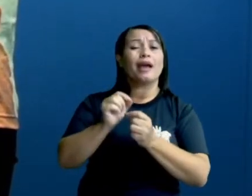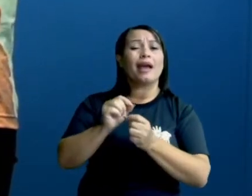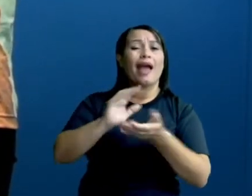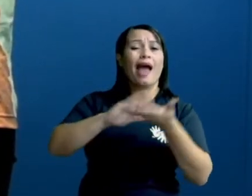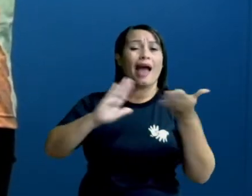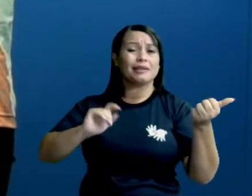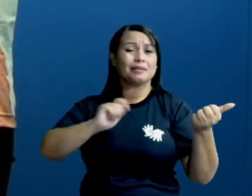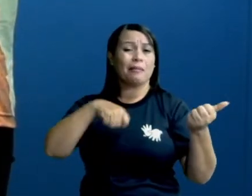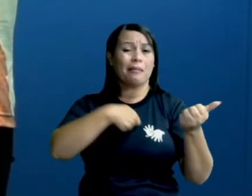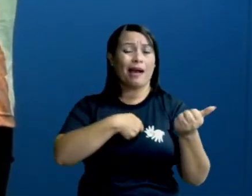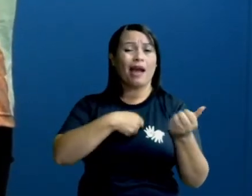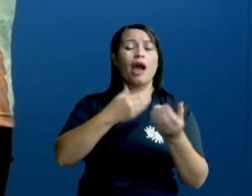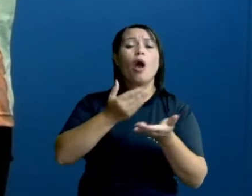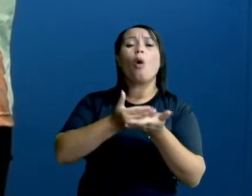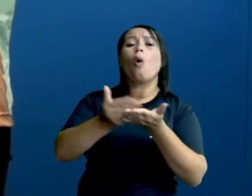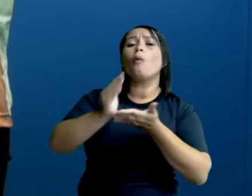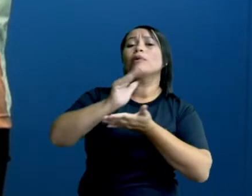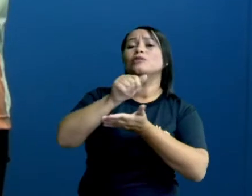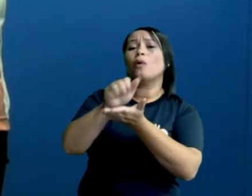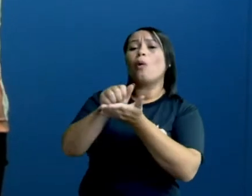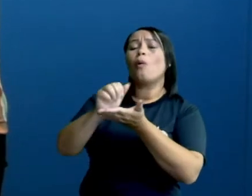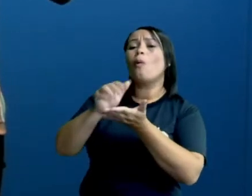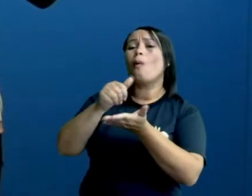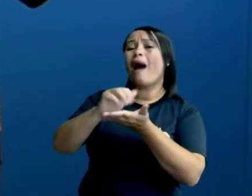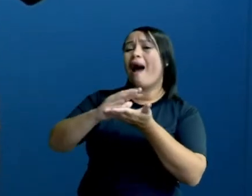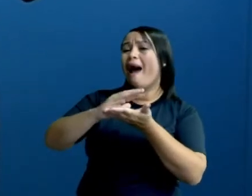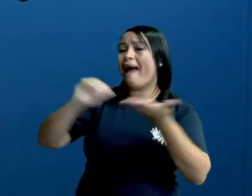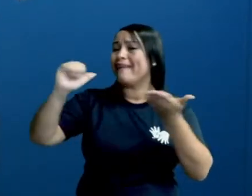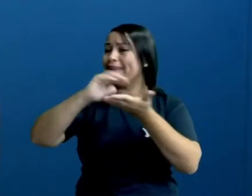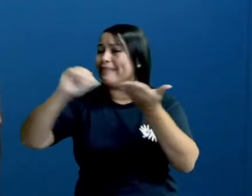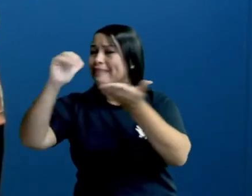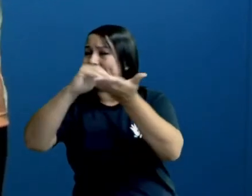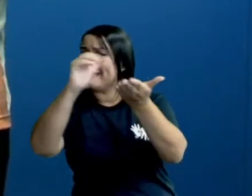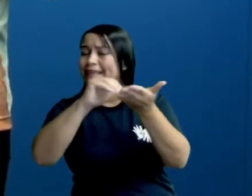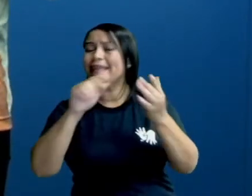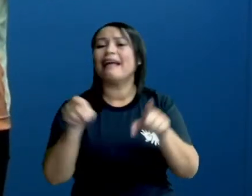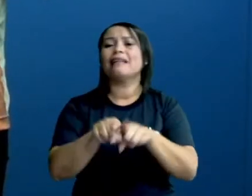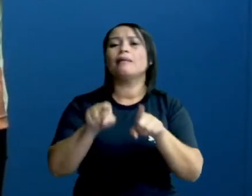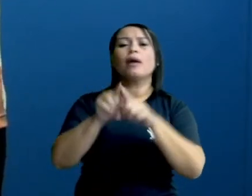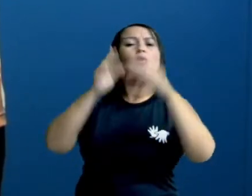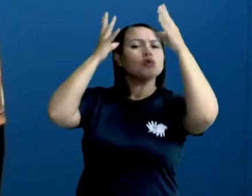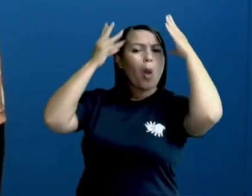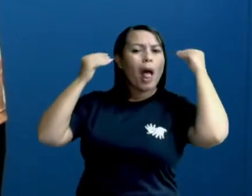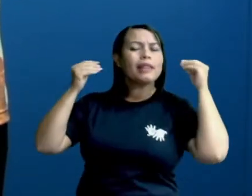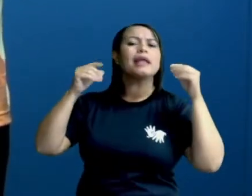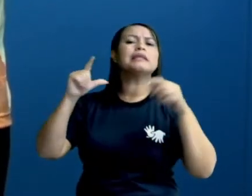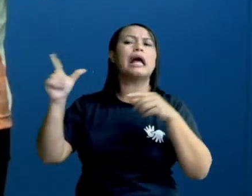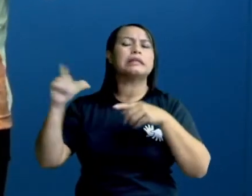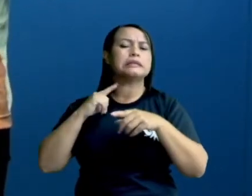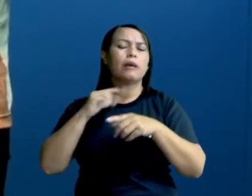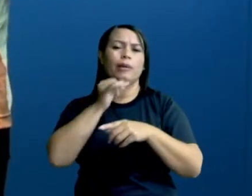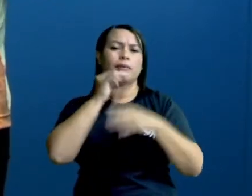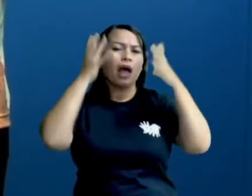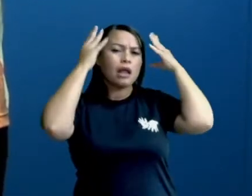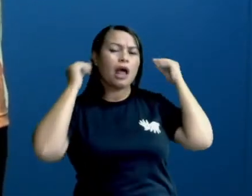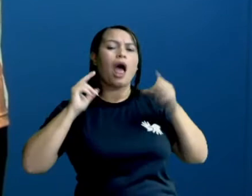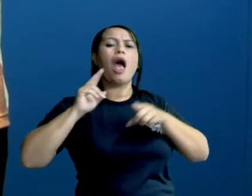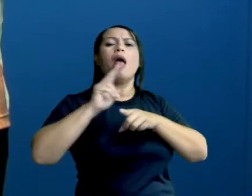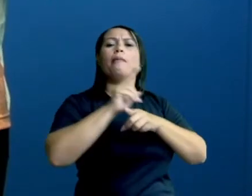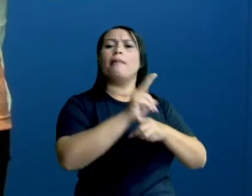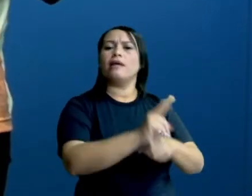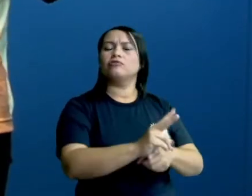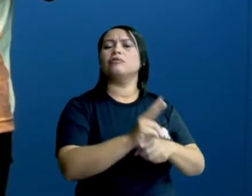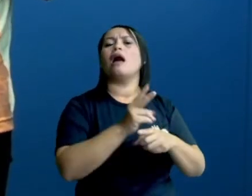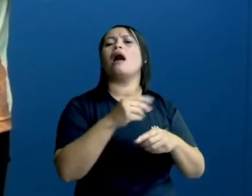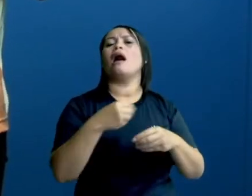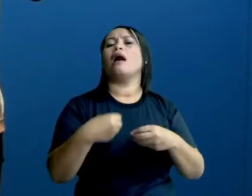falando anteriormente, daquelas relações dos holandeses emprestarem, distribuírem o açúcar, refinar,